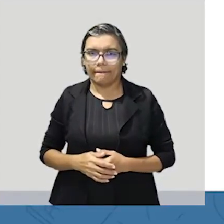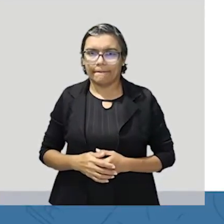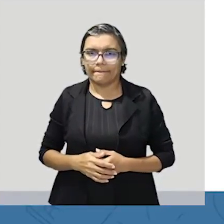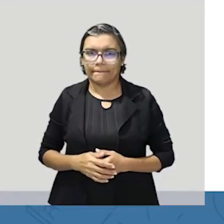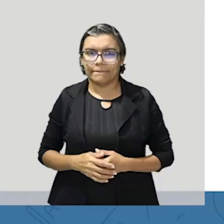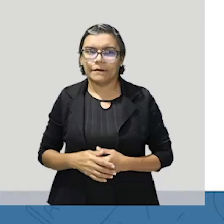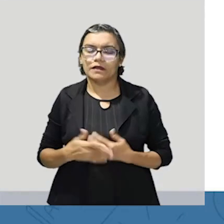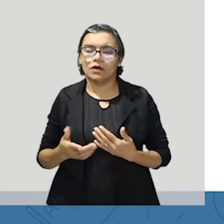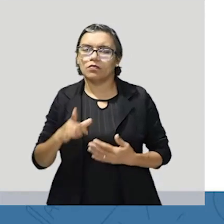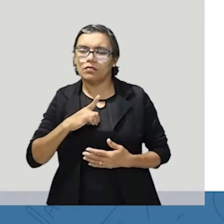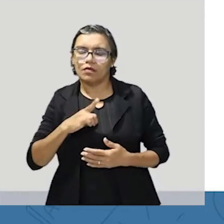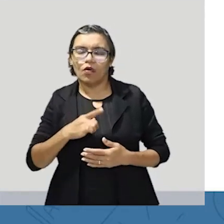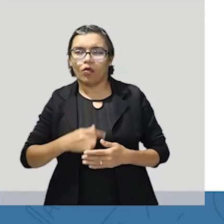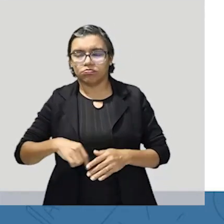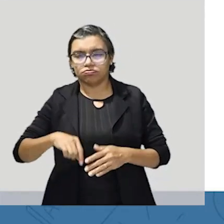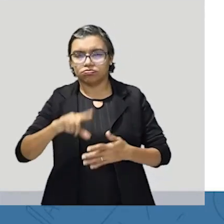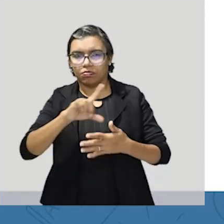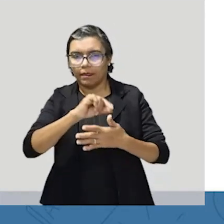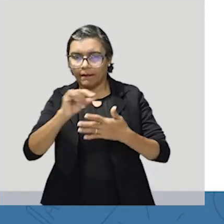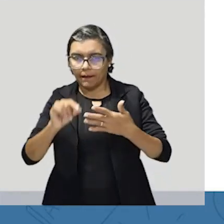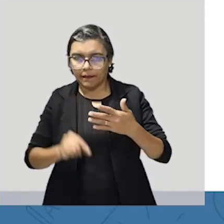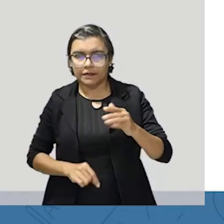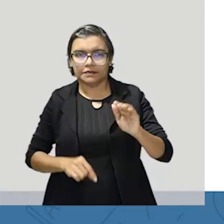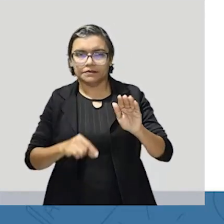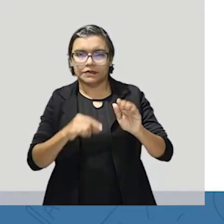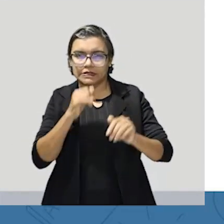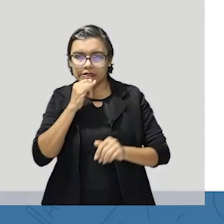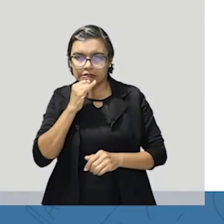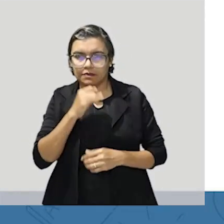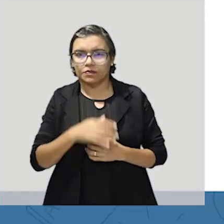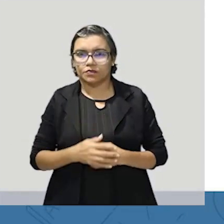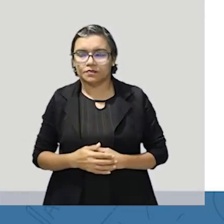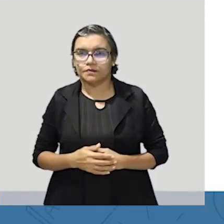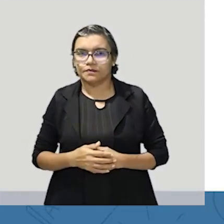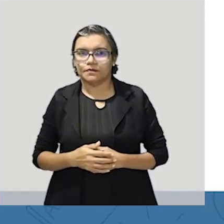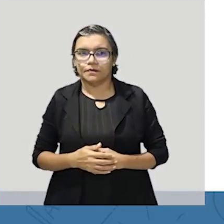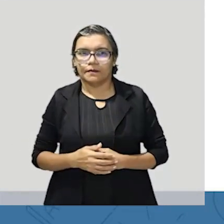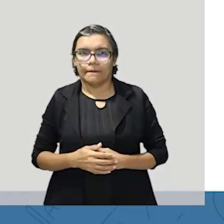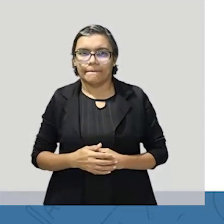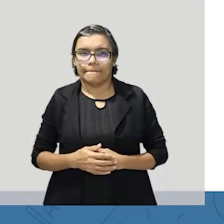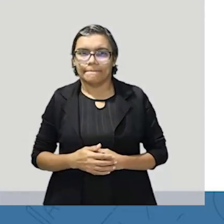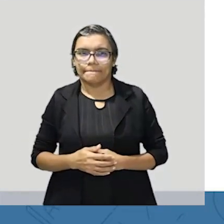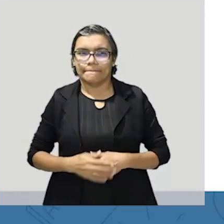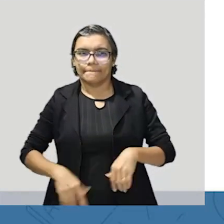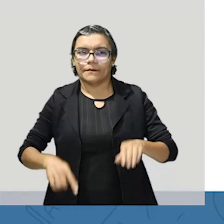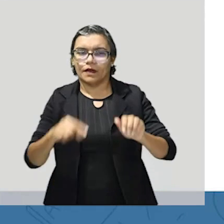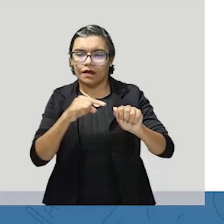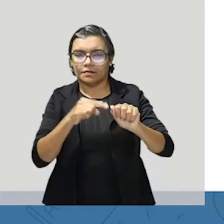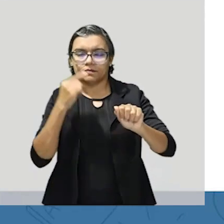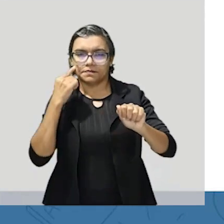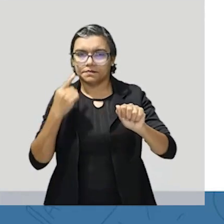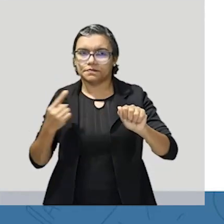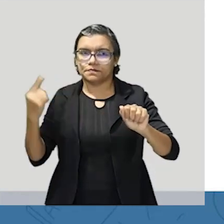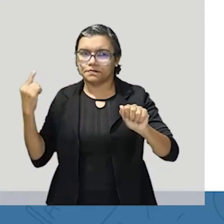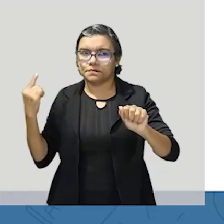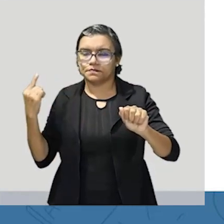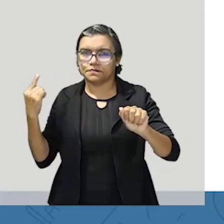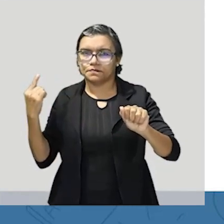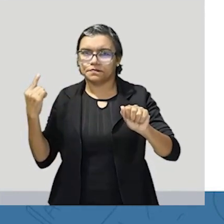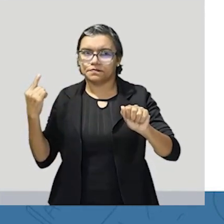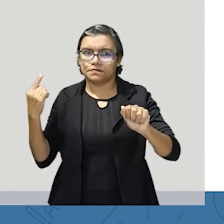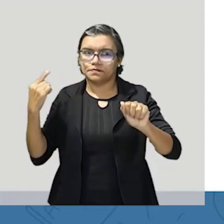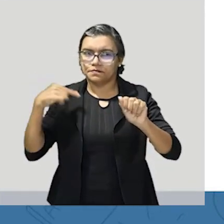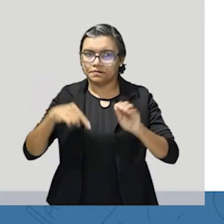de Severino quais são trata-se do fato de desse severinos morrerem precocemente ou